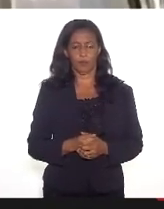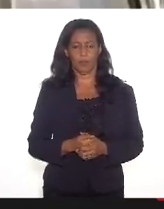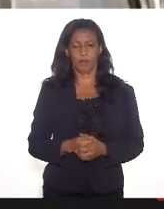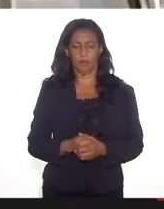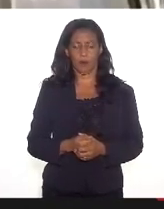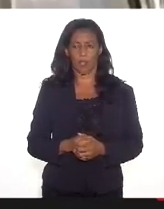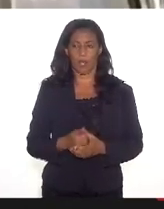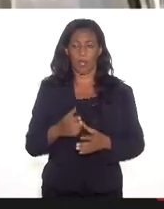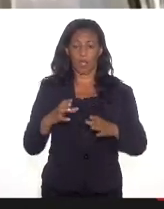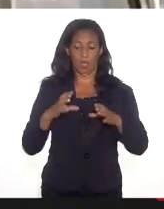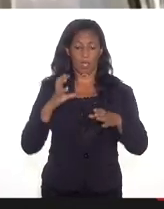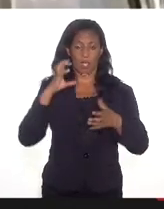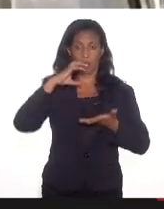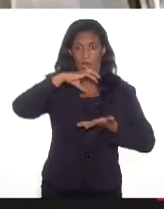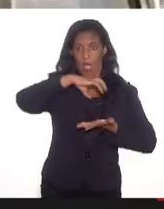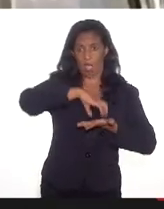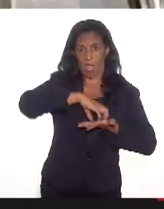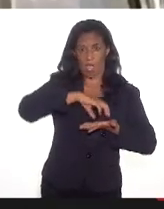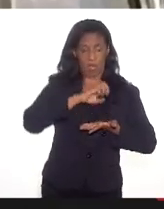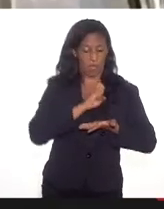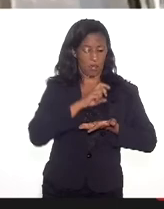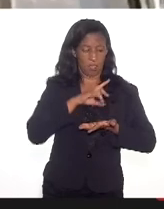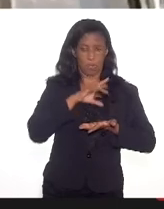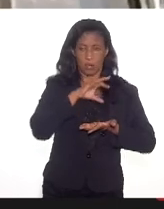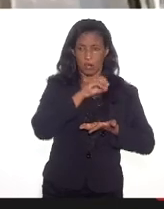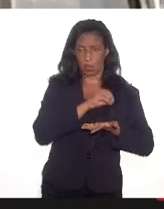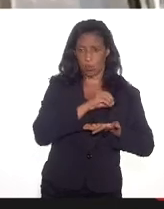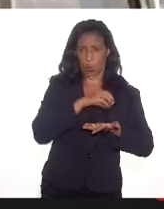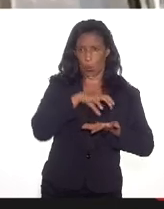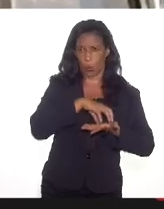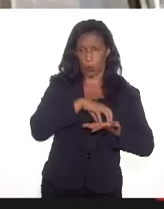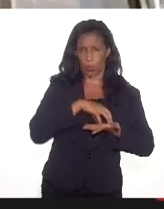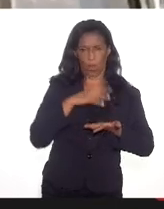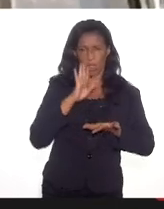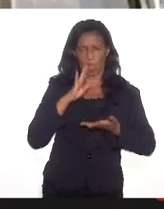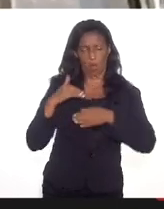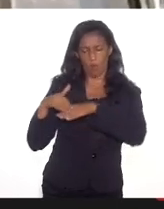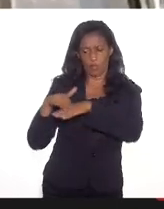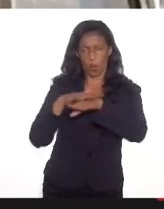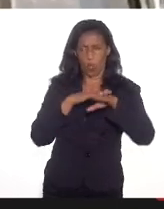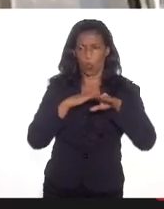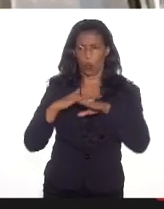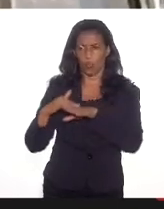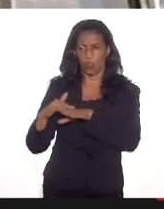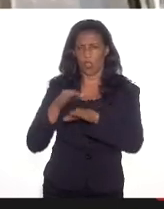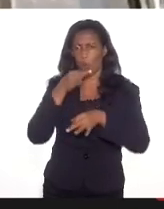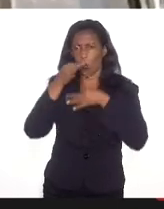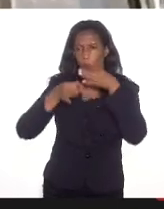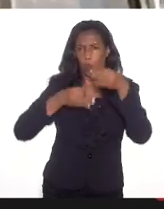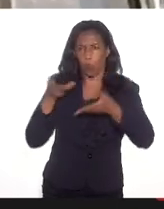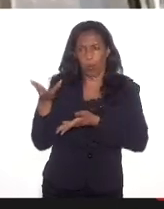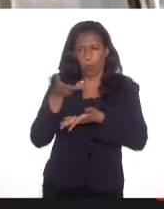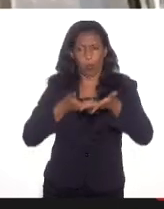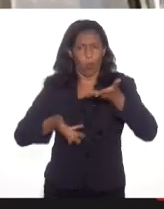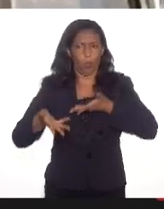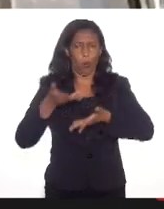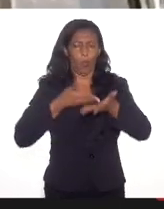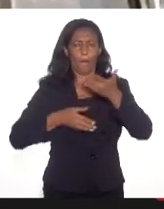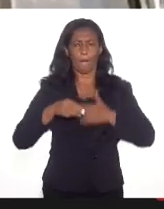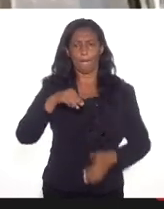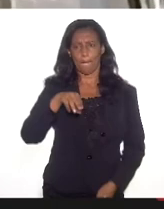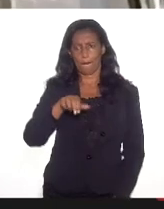setorializadas e em descontinuidade elas precisam conversar entre si e agir Mauro já trouxe algum